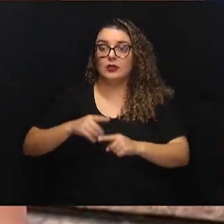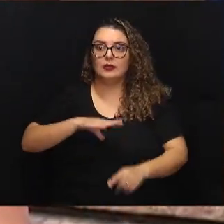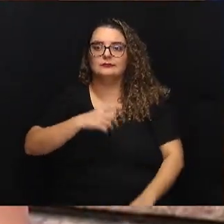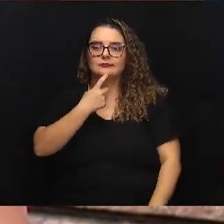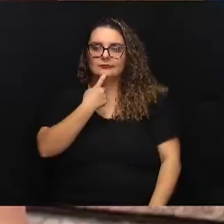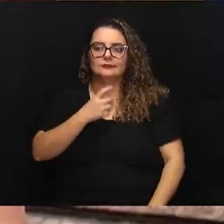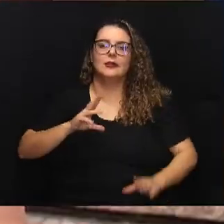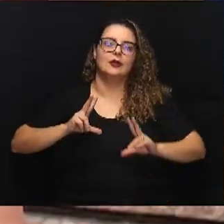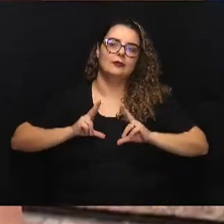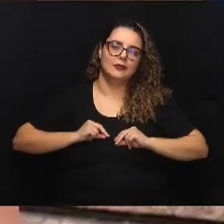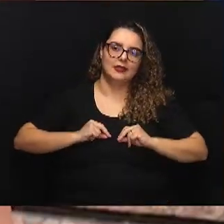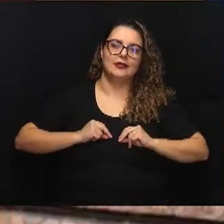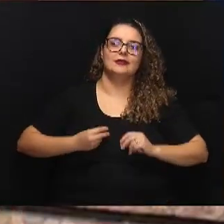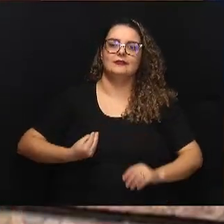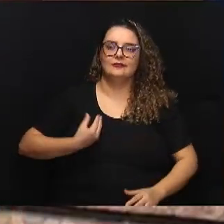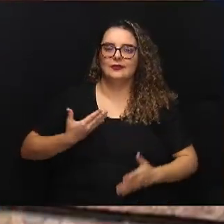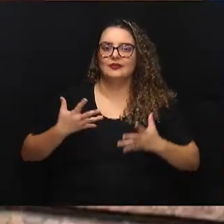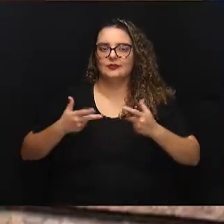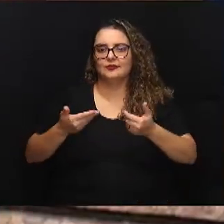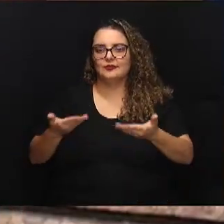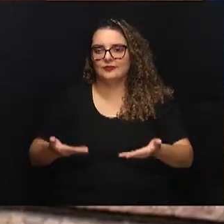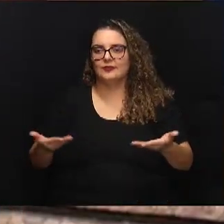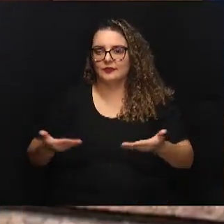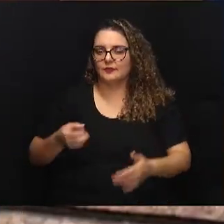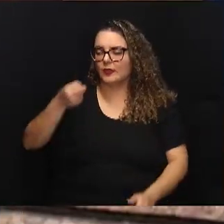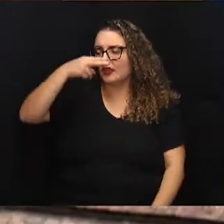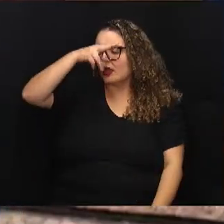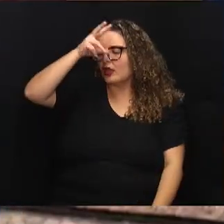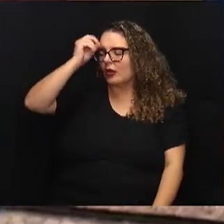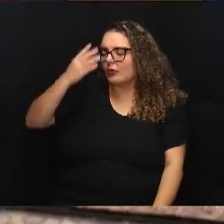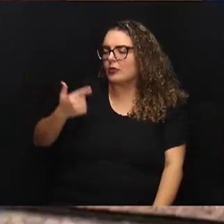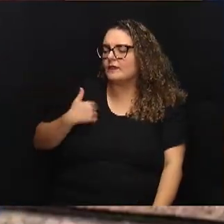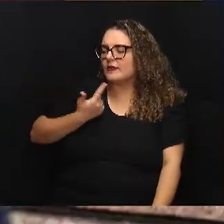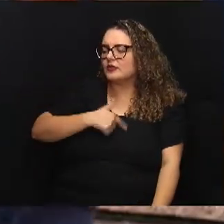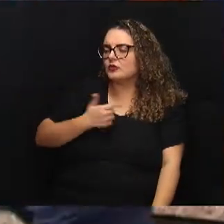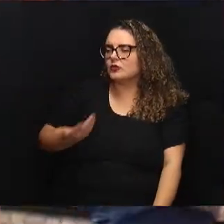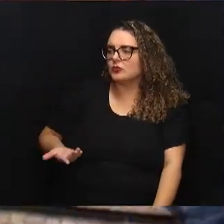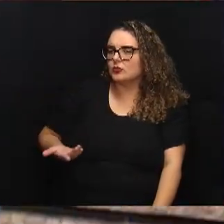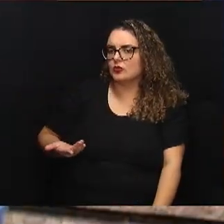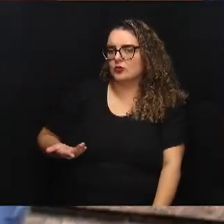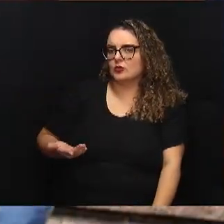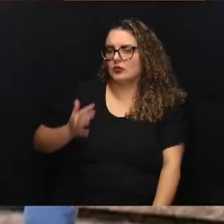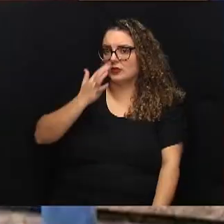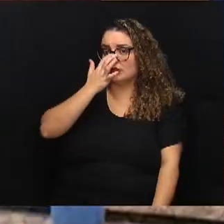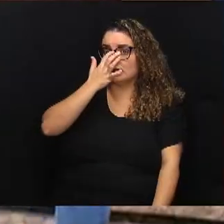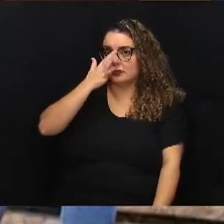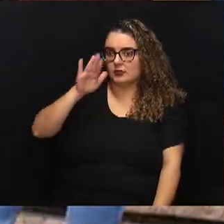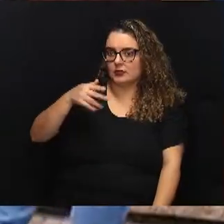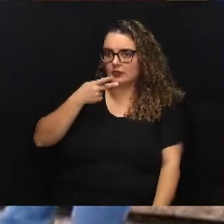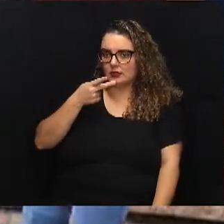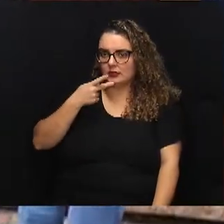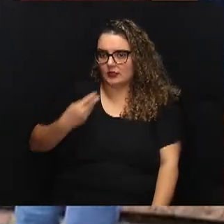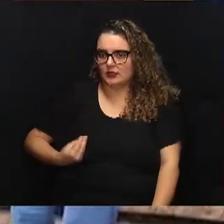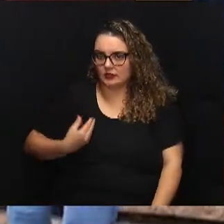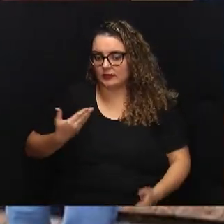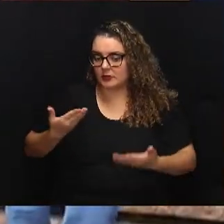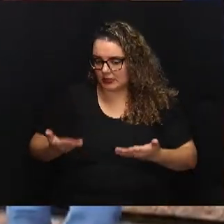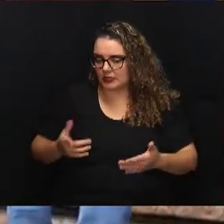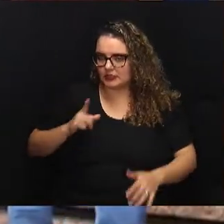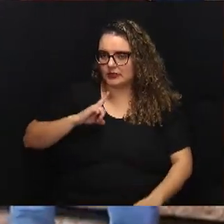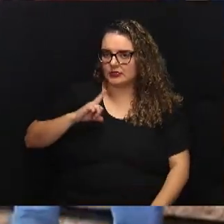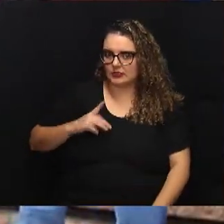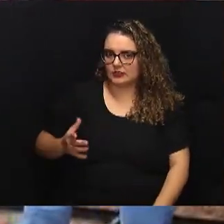merece viver o que está vivendo. Prefeito, a gente, quando fala de viver o que está vivendo, a gente teve aí